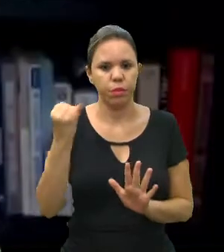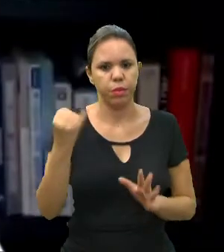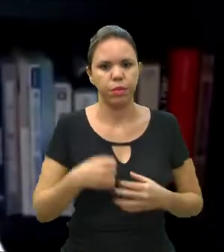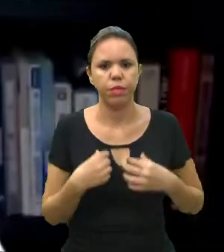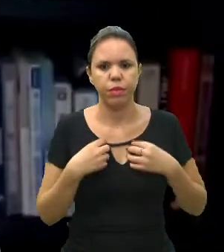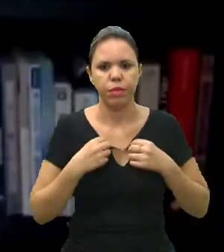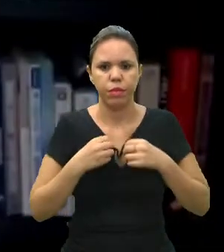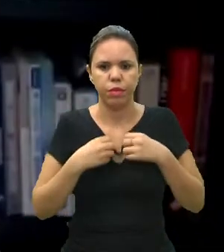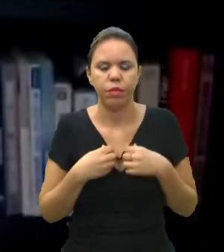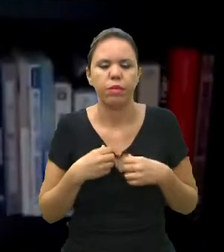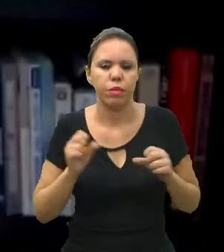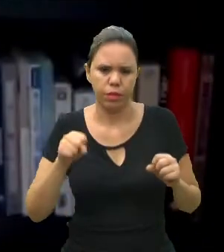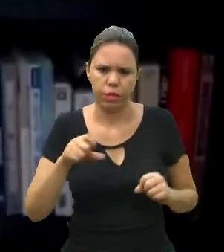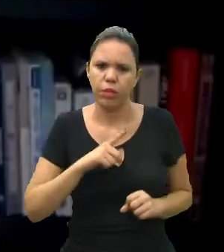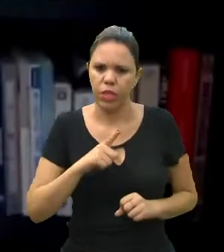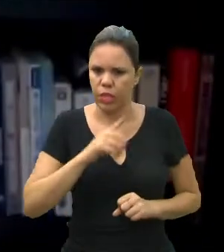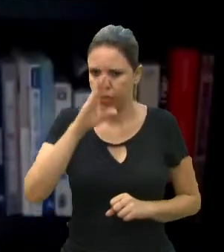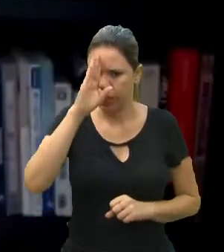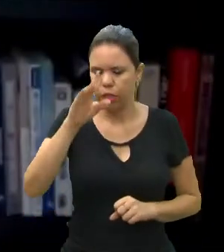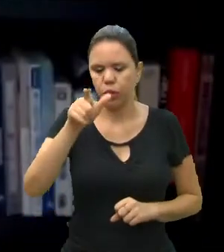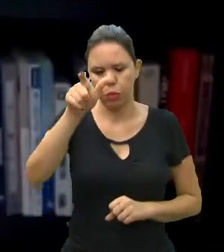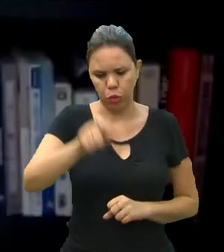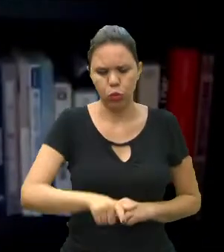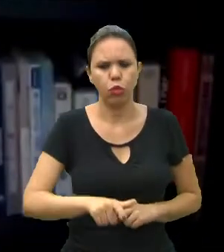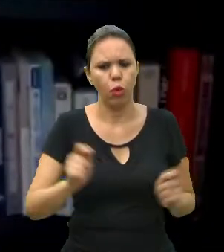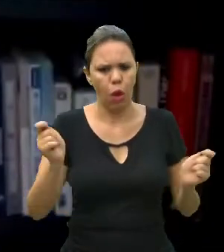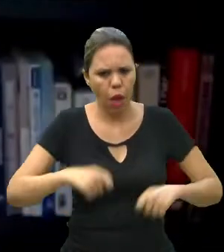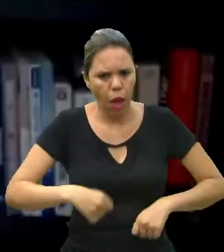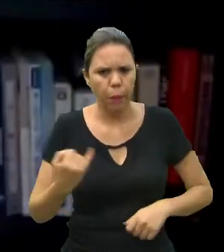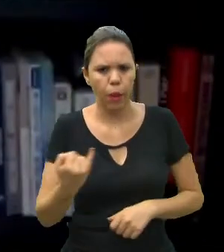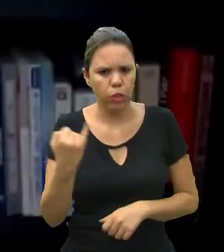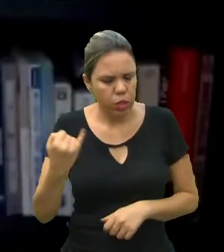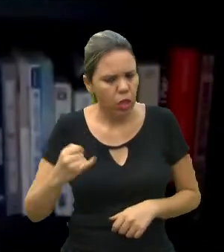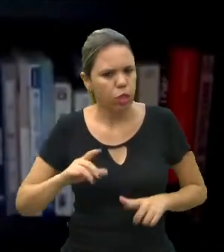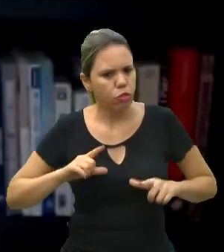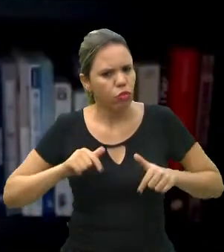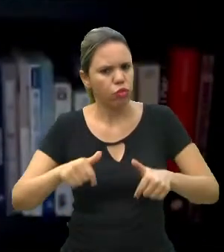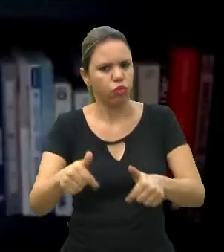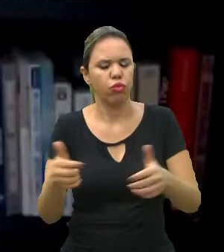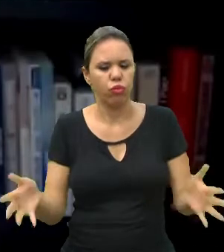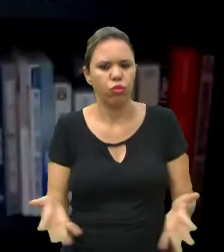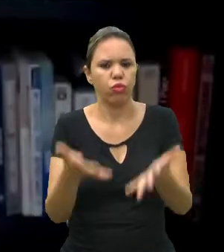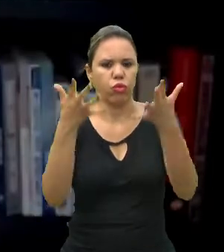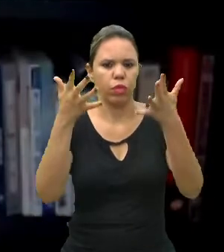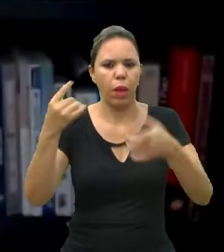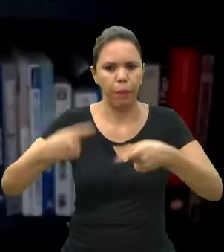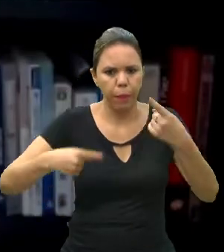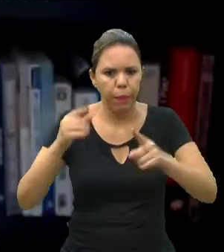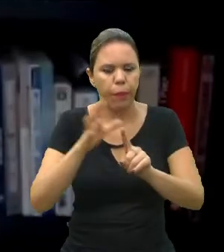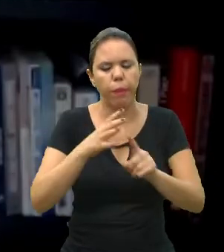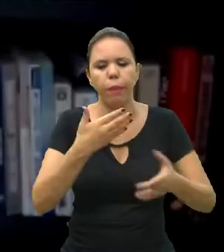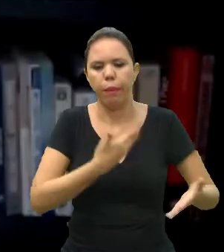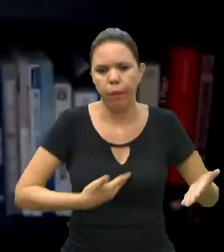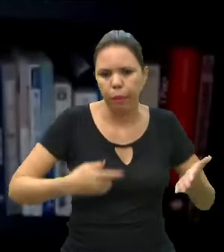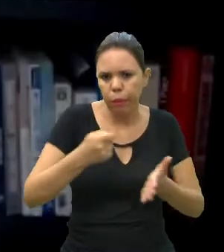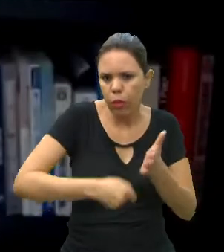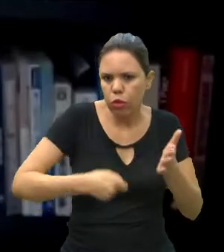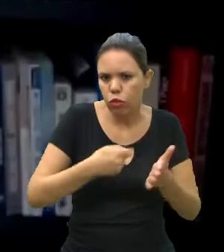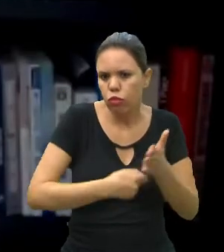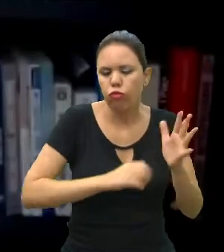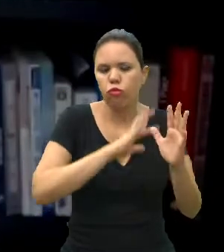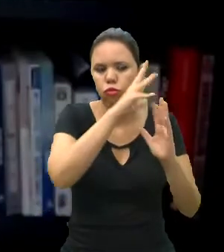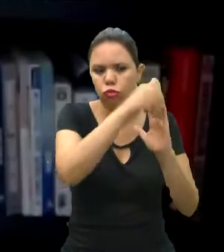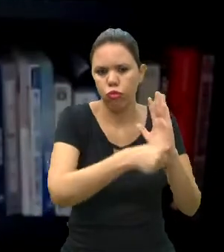muito importante, que há sim um protagonismo do cidadão em relação à influência na política pública